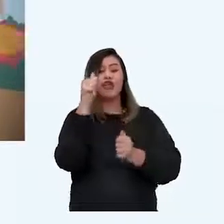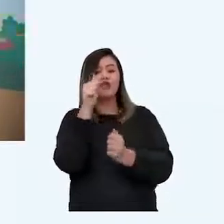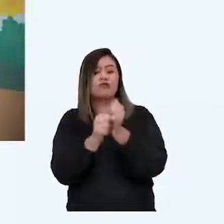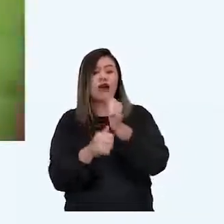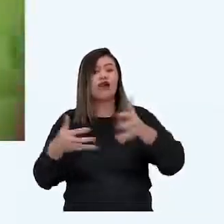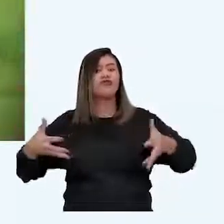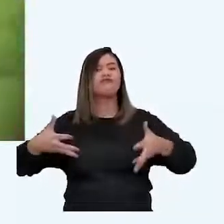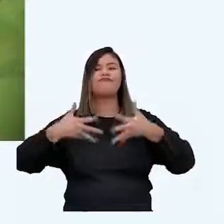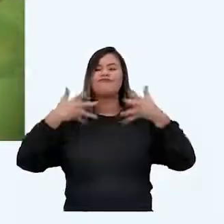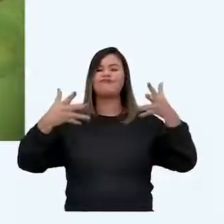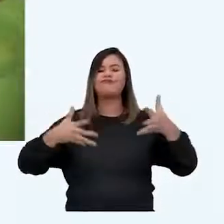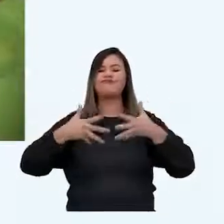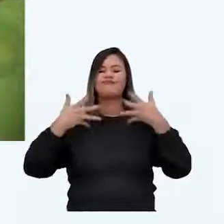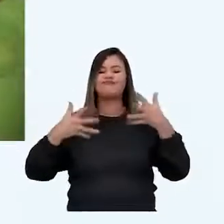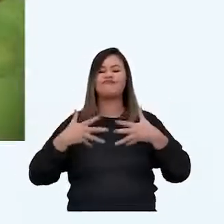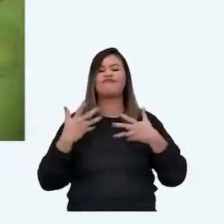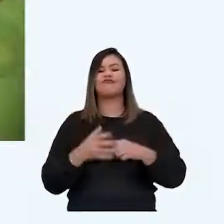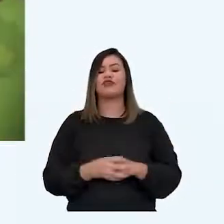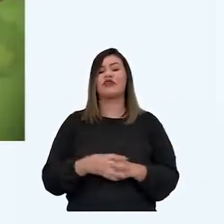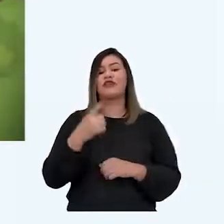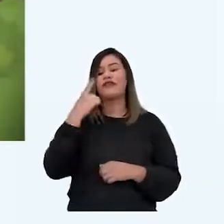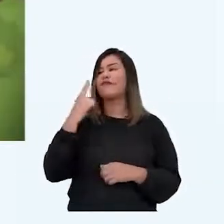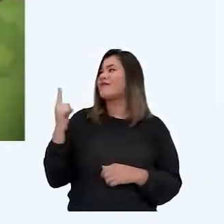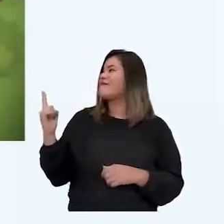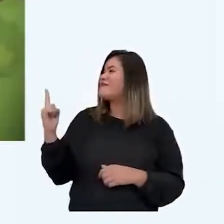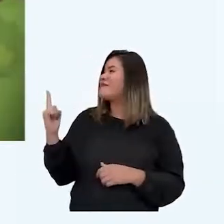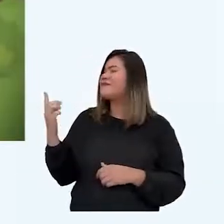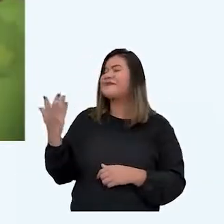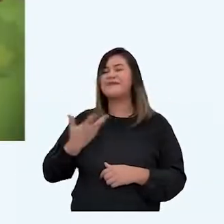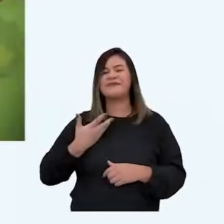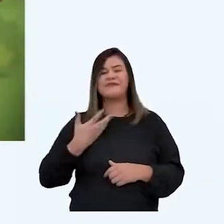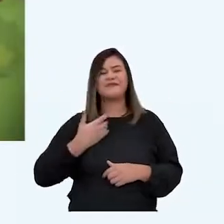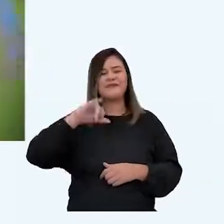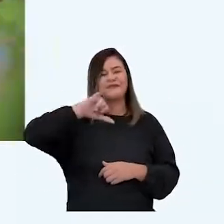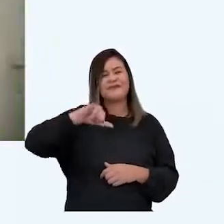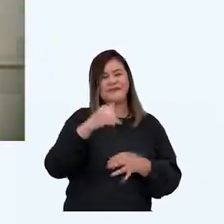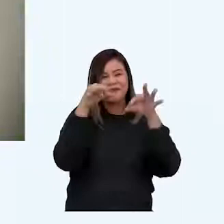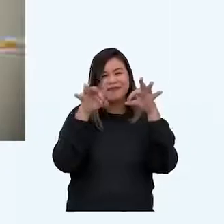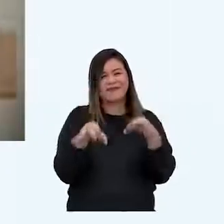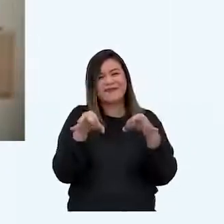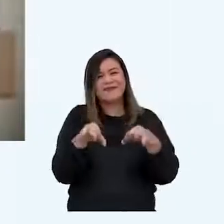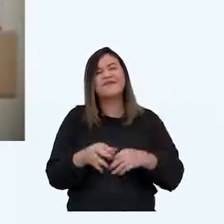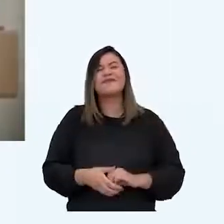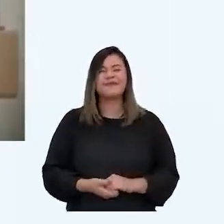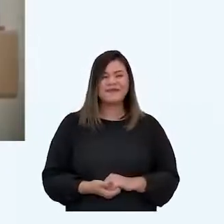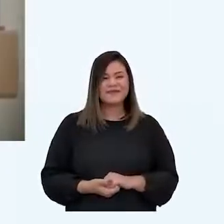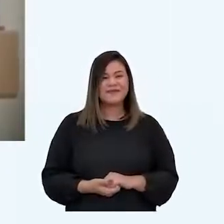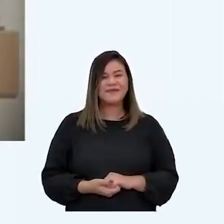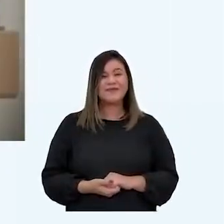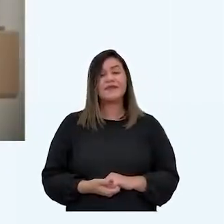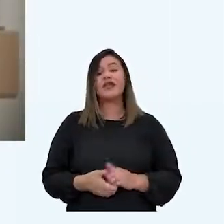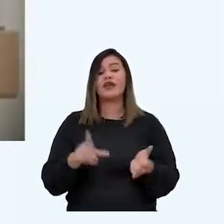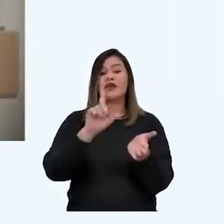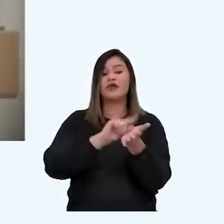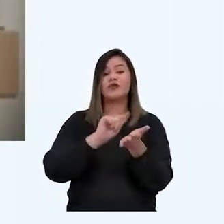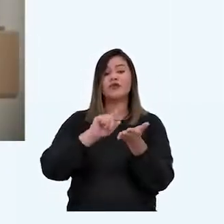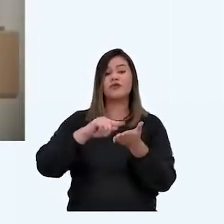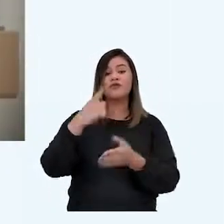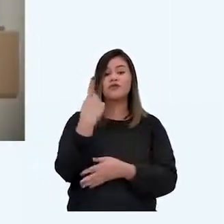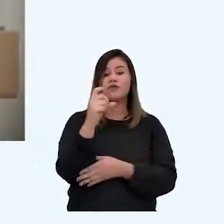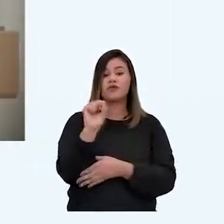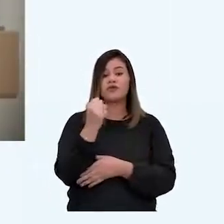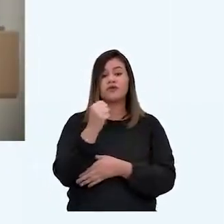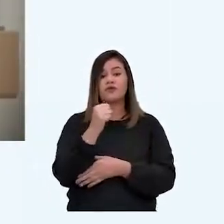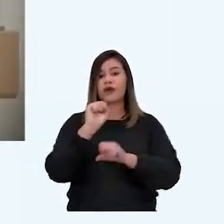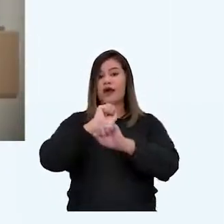se divertir. Veja Nina e seus amigos, eles aproveitam pra valer. O artigo 18 é